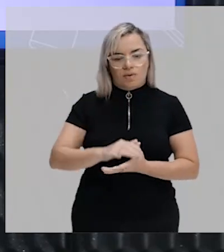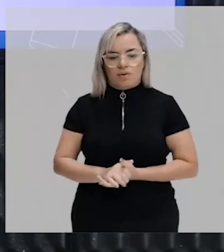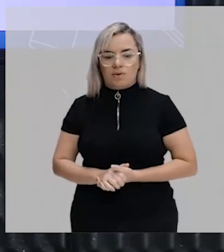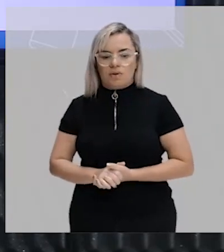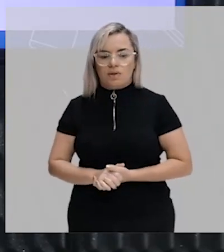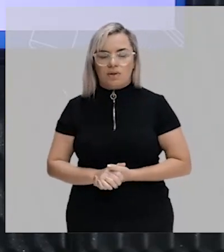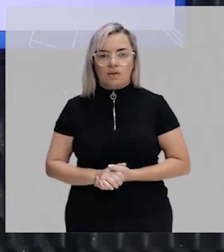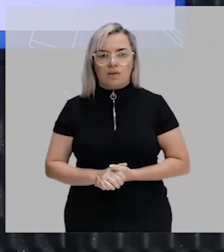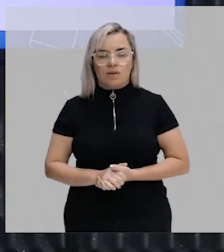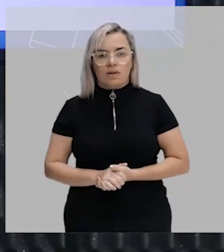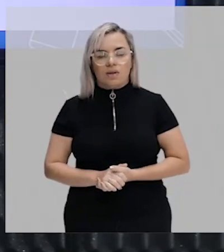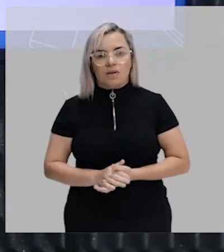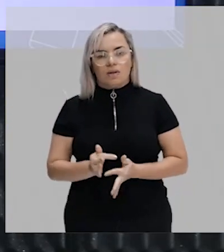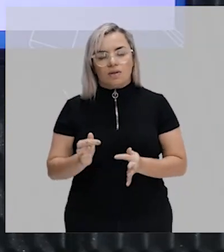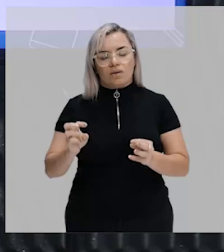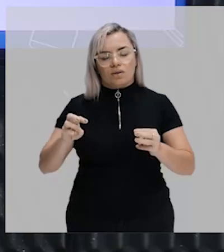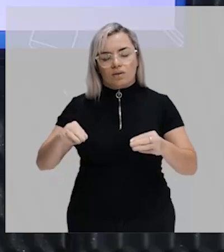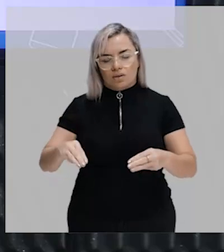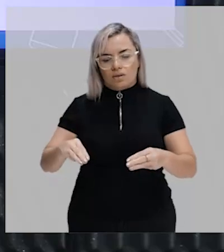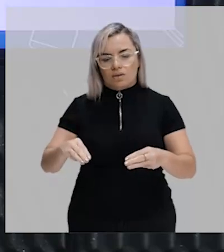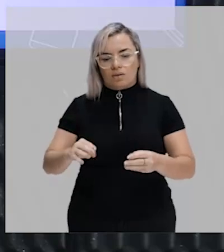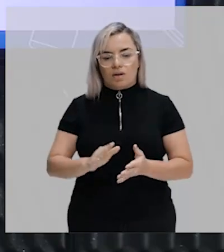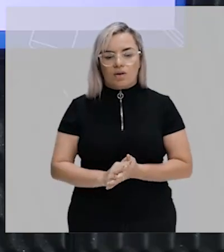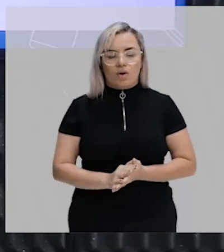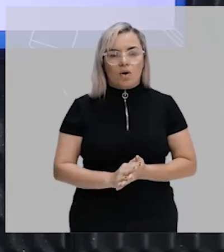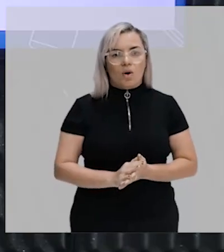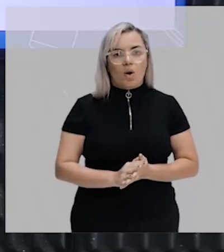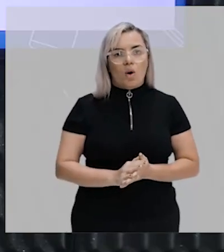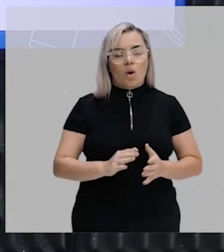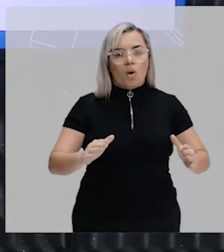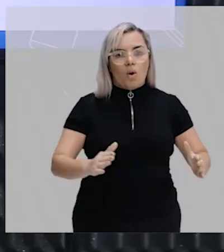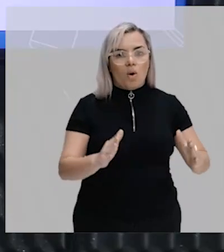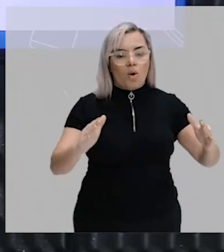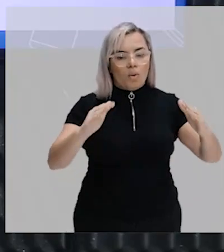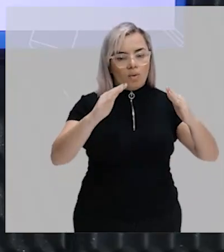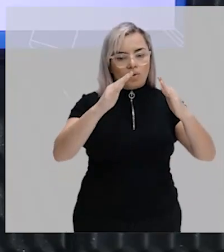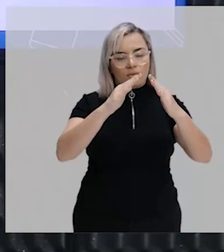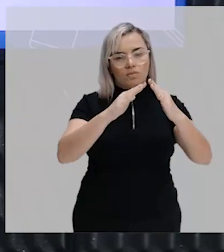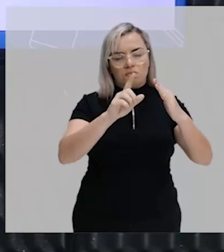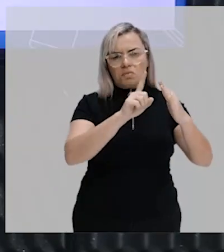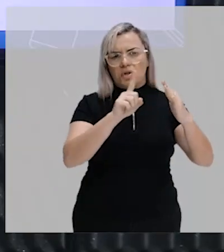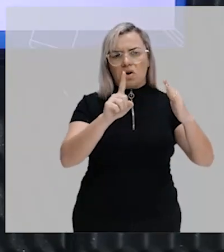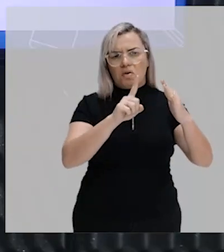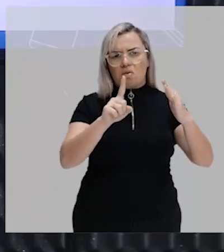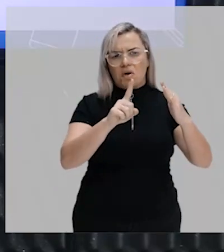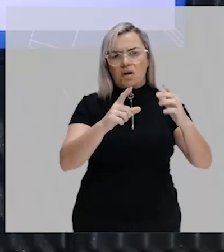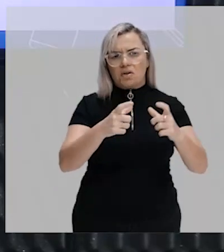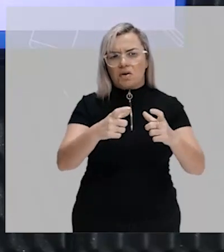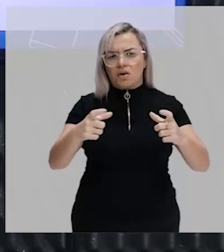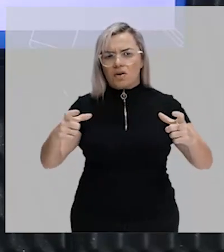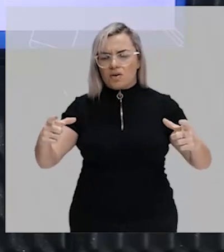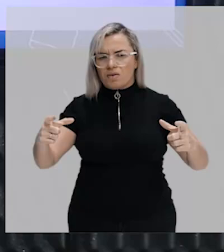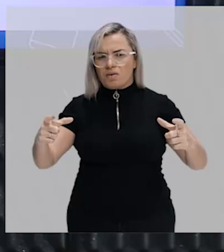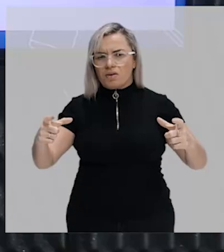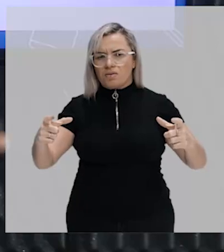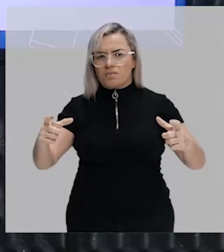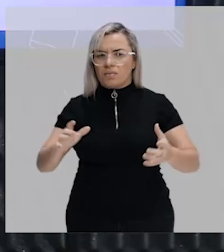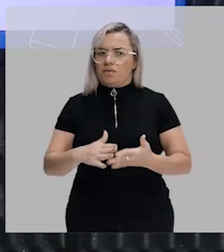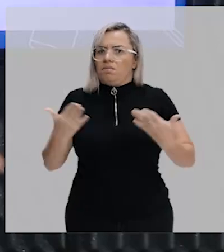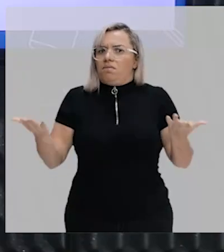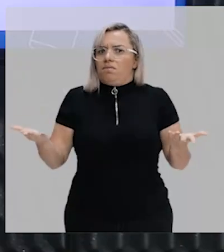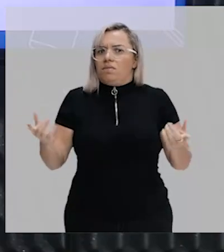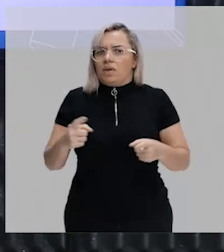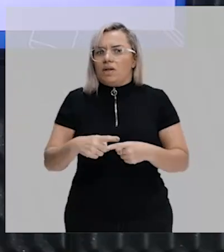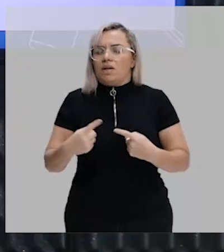Se eu terminar a minha oração bem aqui, ela fica sem sentido. Então, eu preciso de uma oração